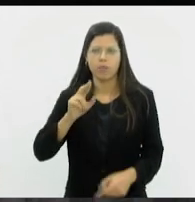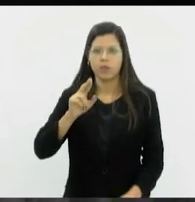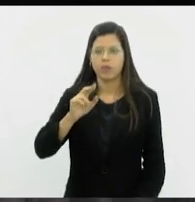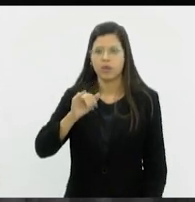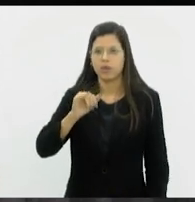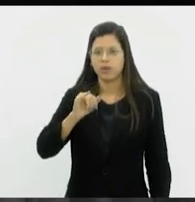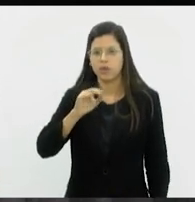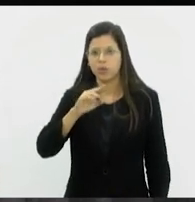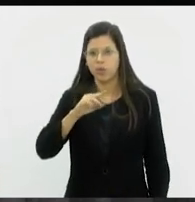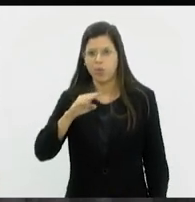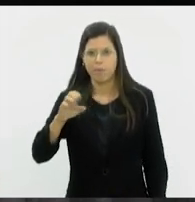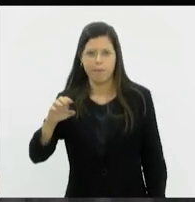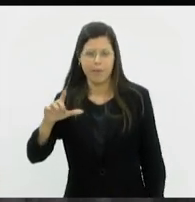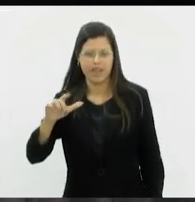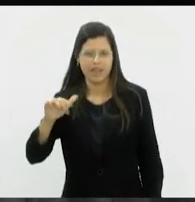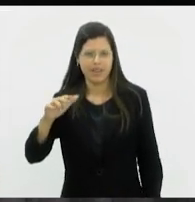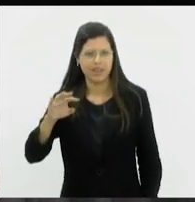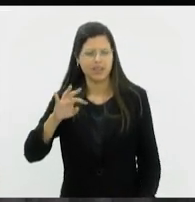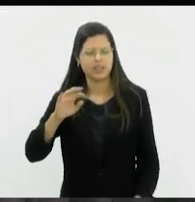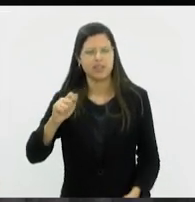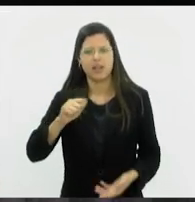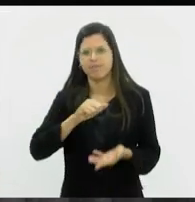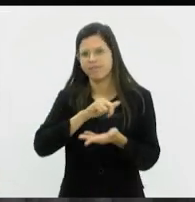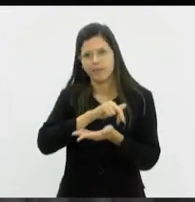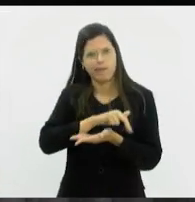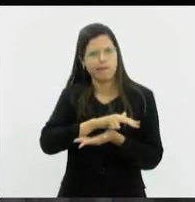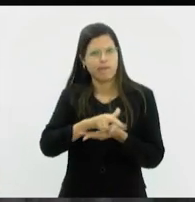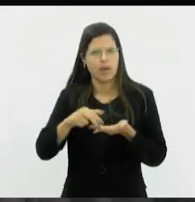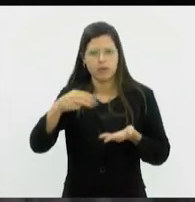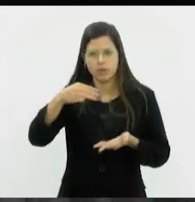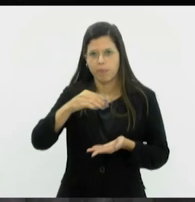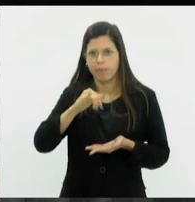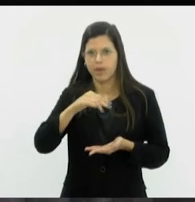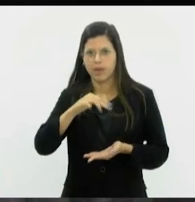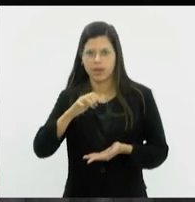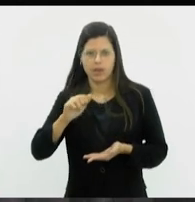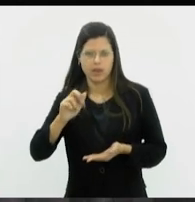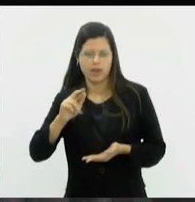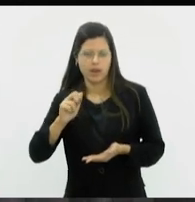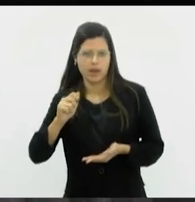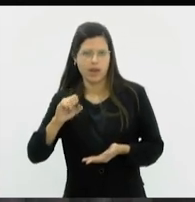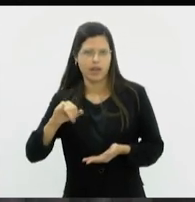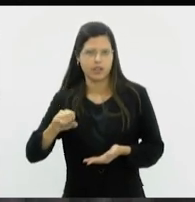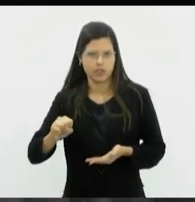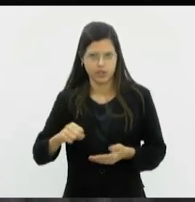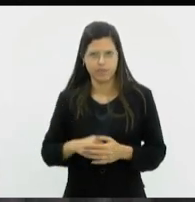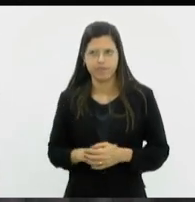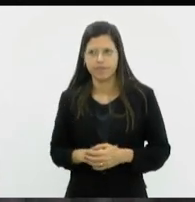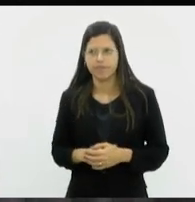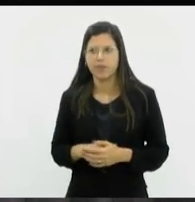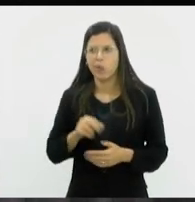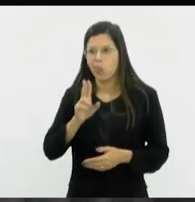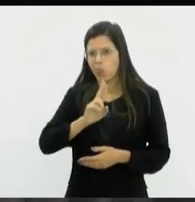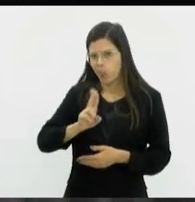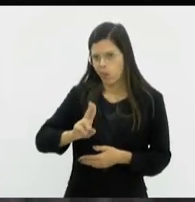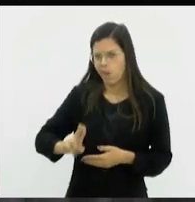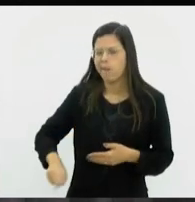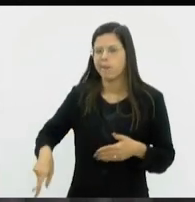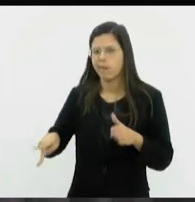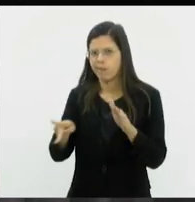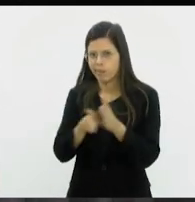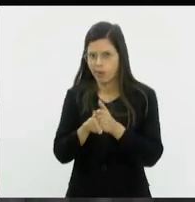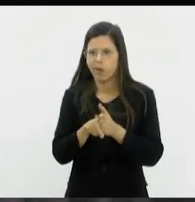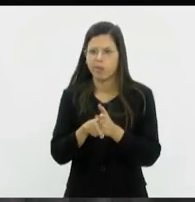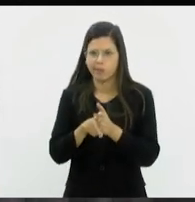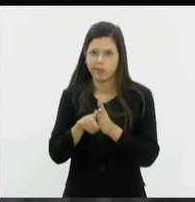ilmenita, zircônia, rútilo e monazita. São nomes de minérios bem